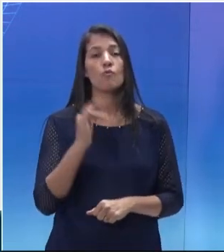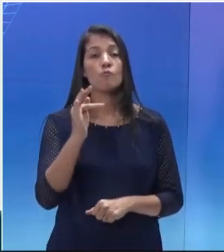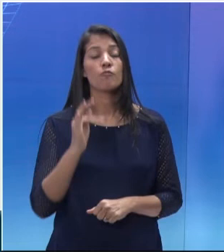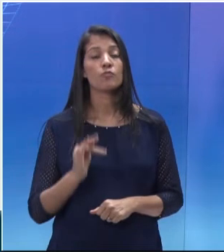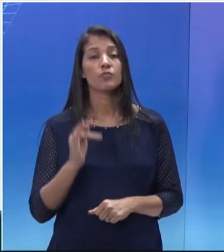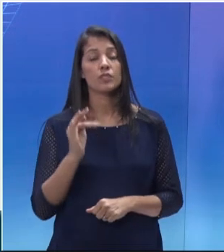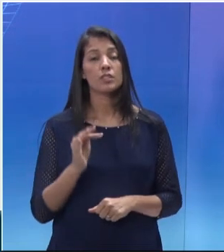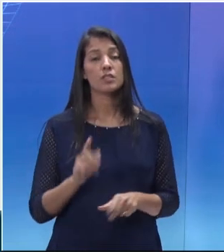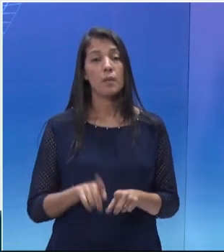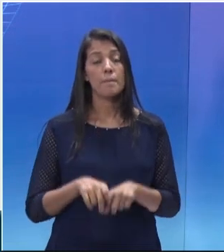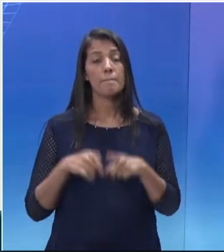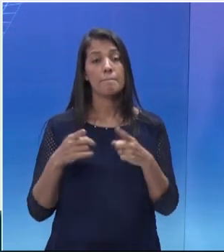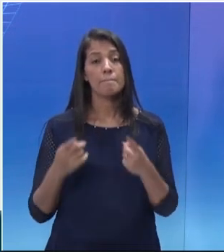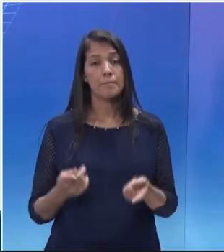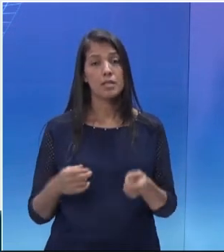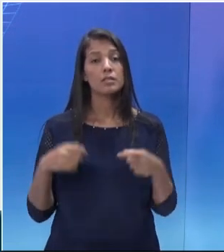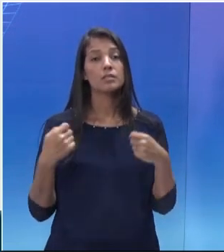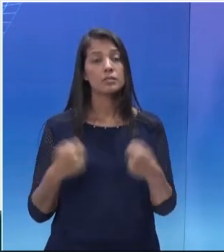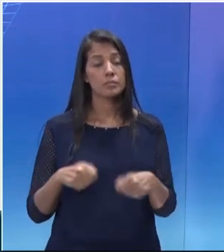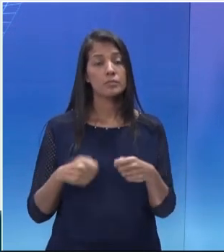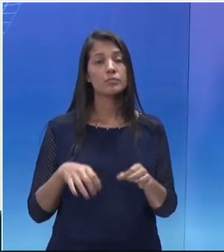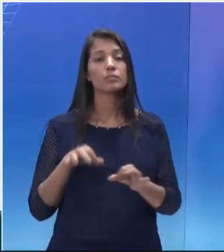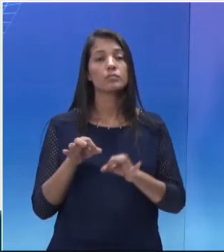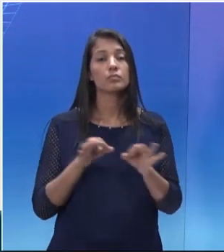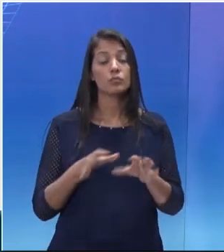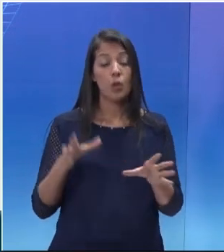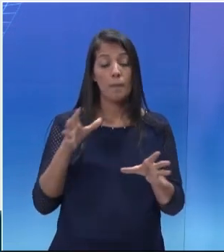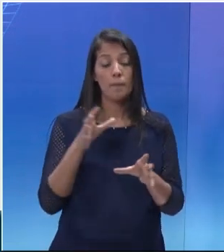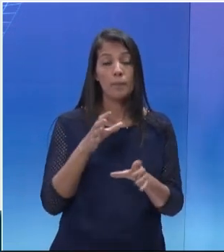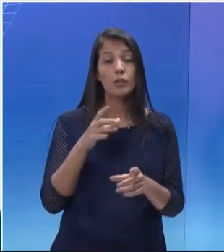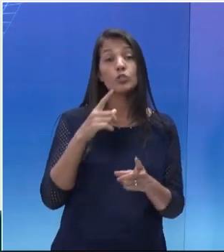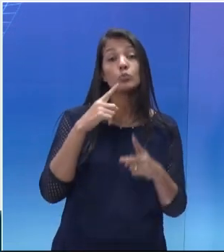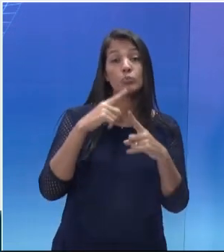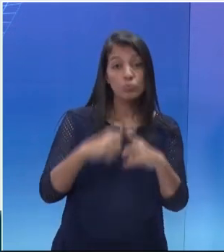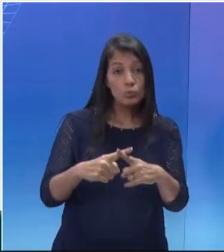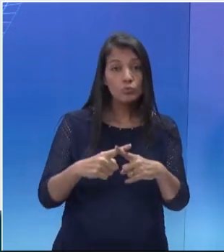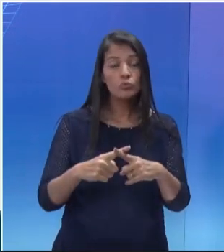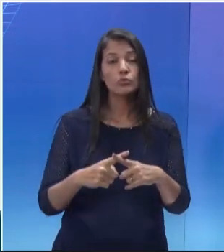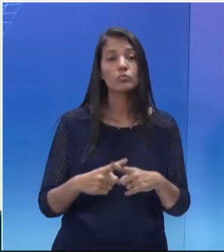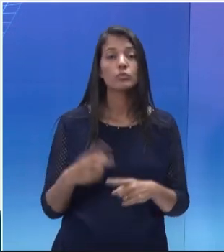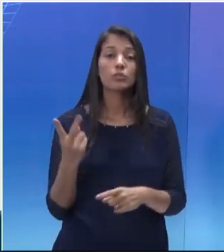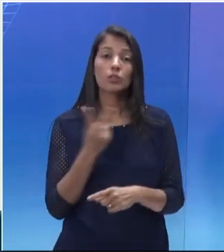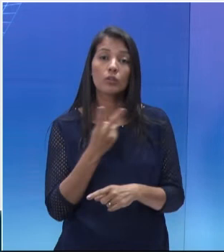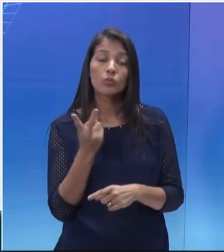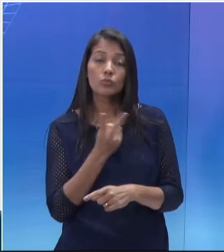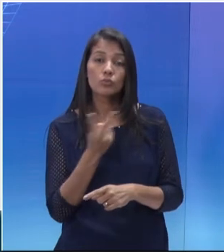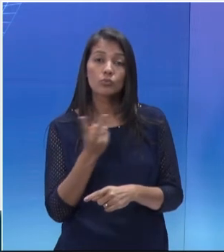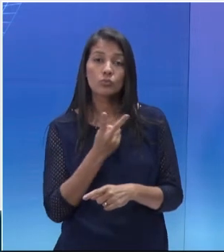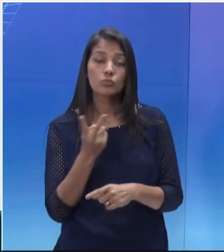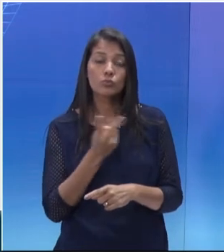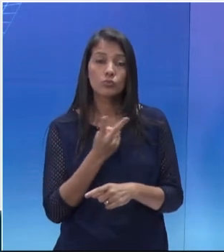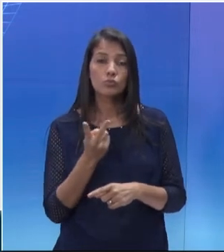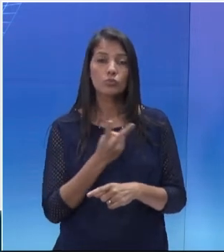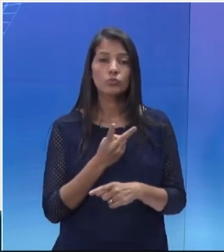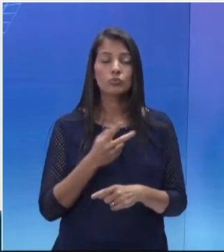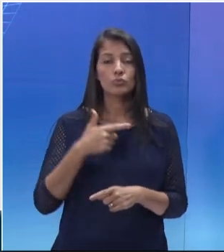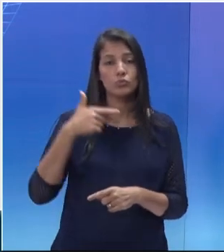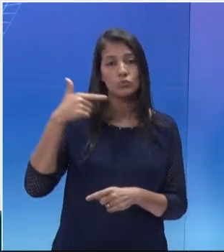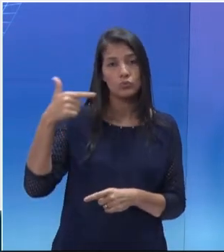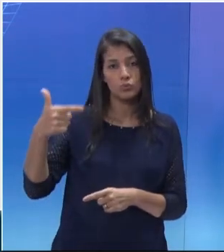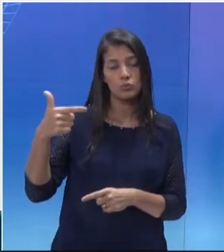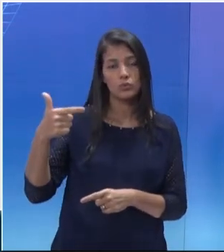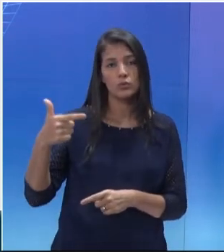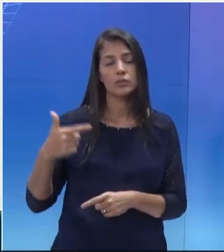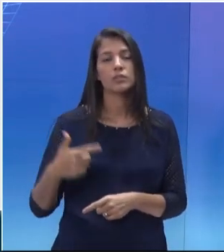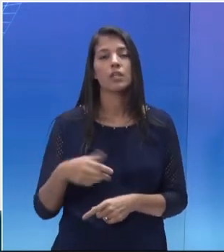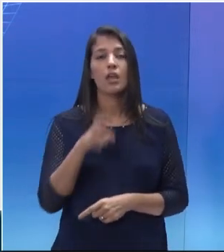como coeficiente, pois o balanceamento deve se dar com o menor número inteiro possível. Multiplicando toda essa equação por 2